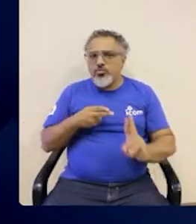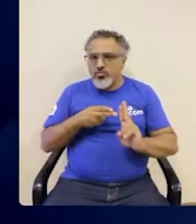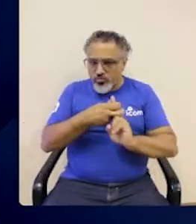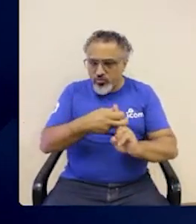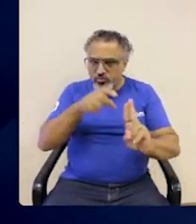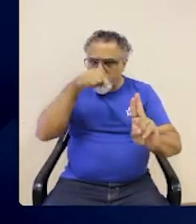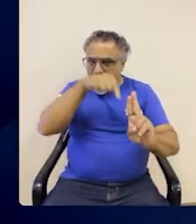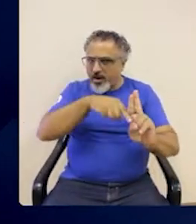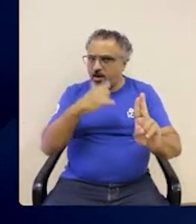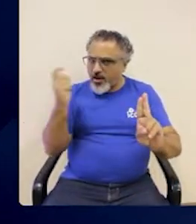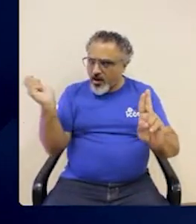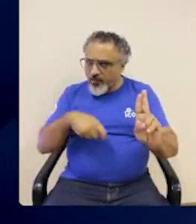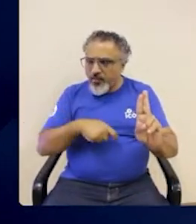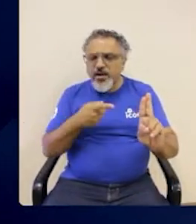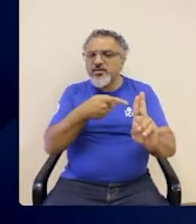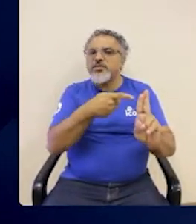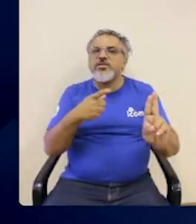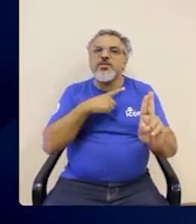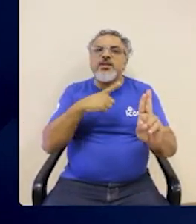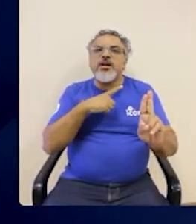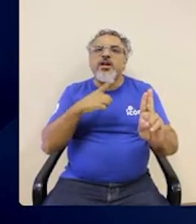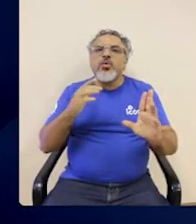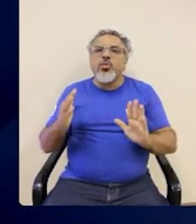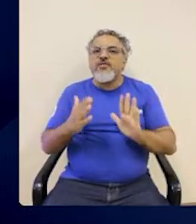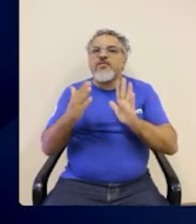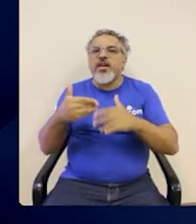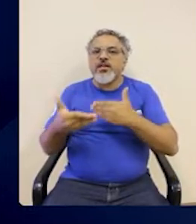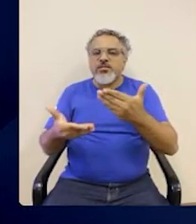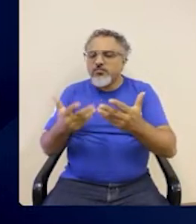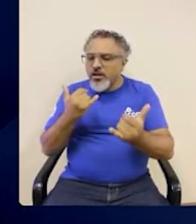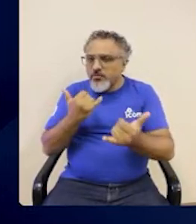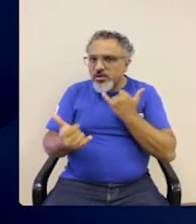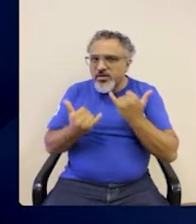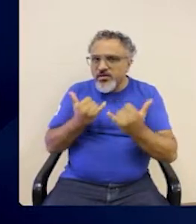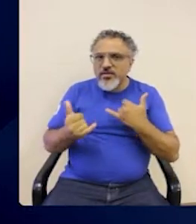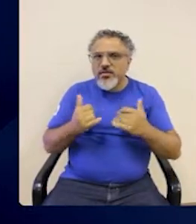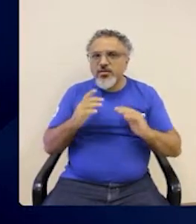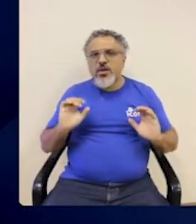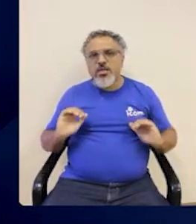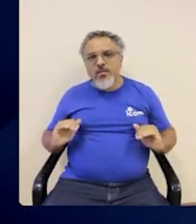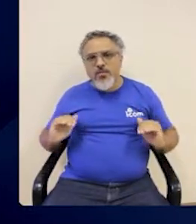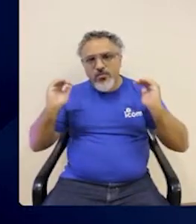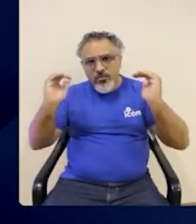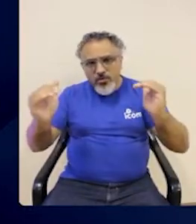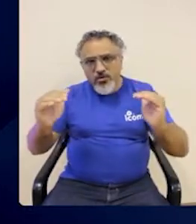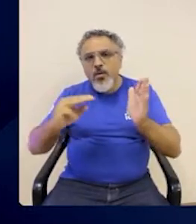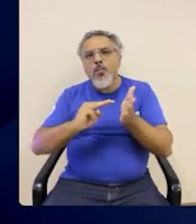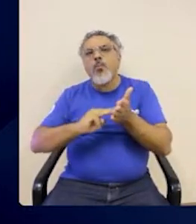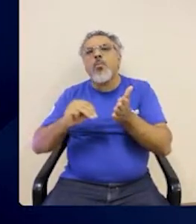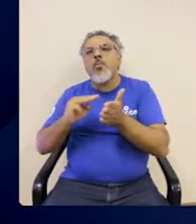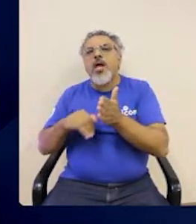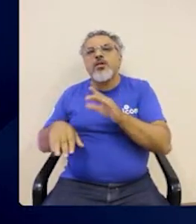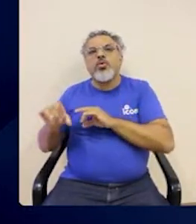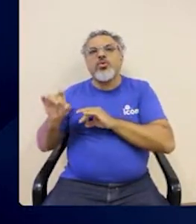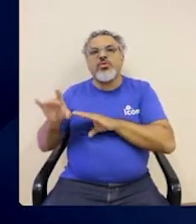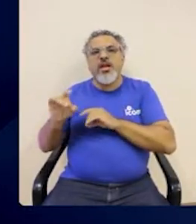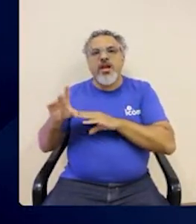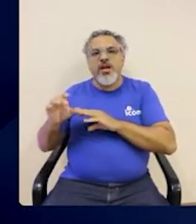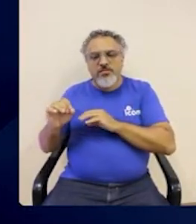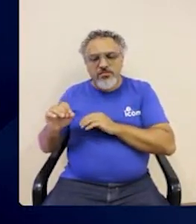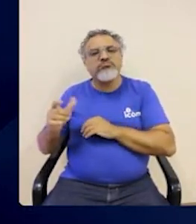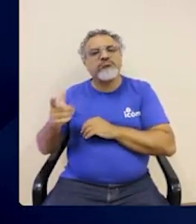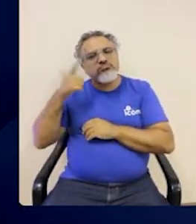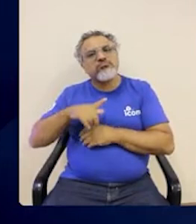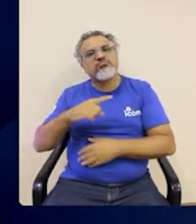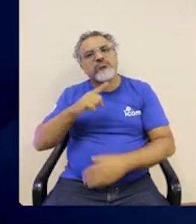é capaz de ter um efeito similar ou até mesmo superior que determinado método ou técnica que surgiu, não